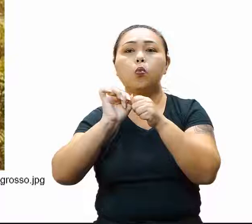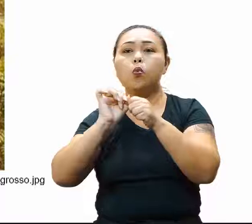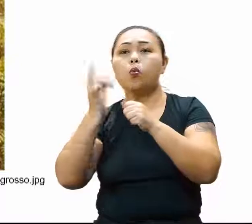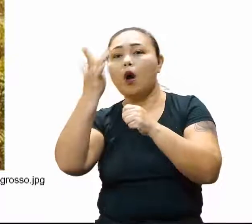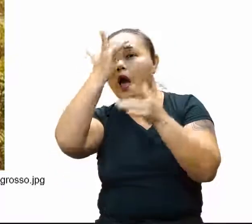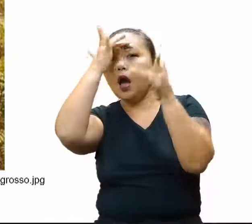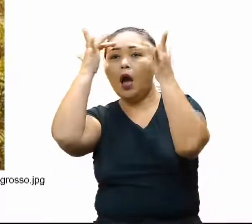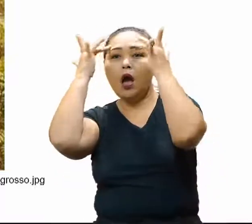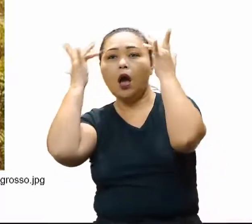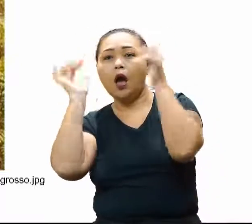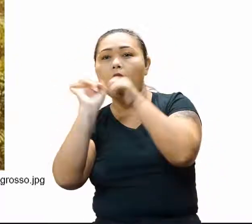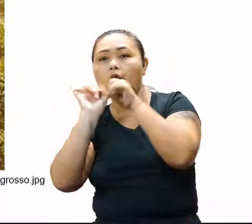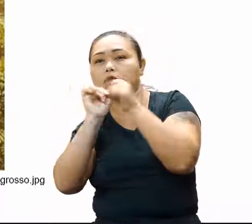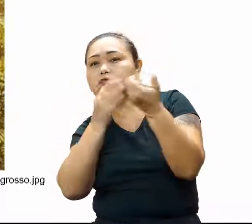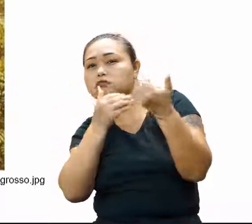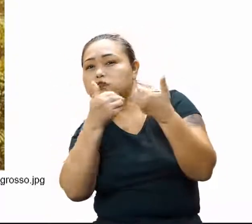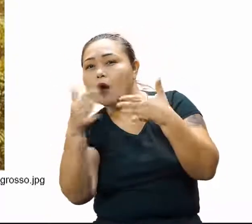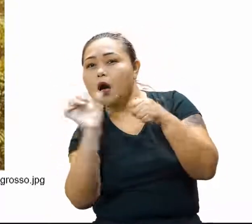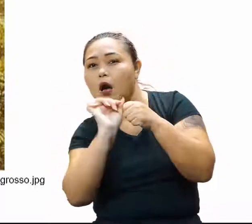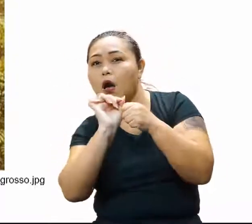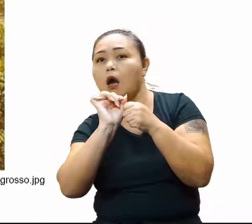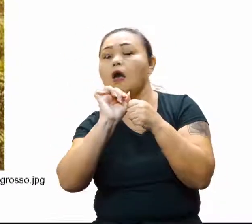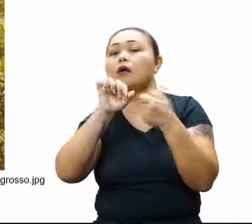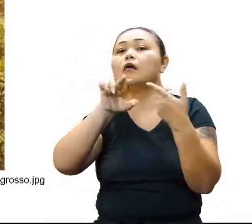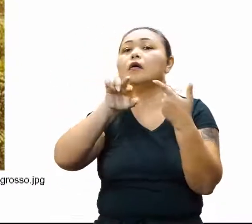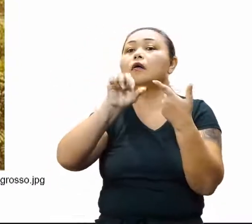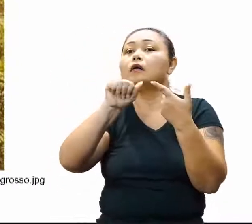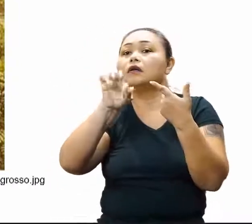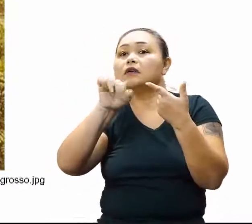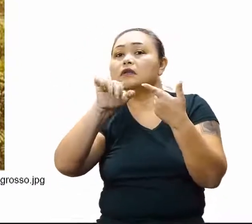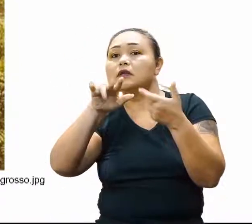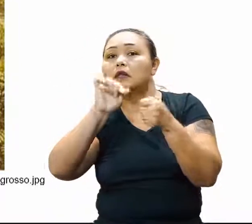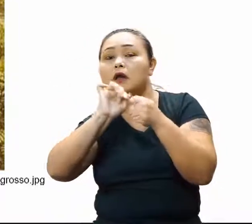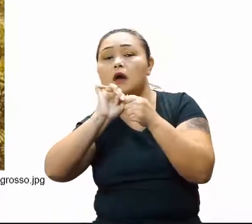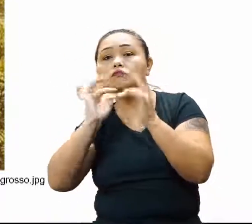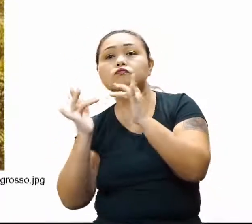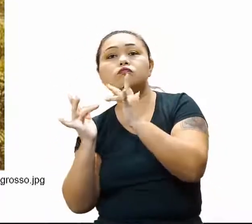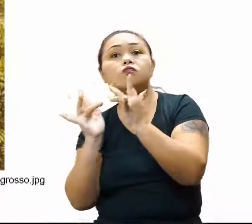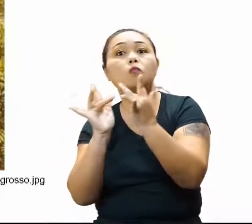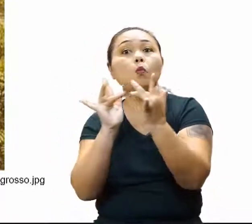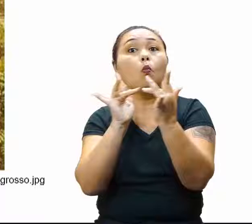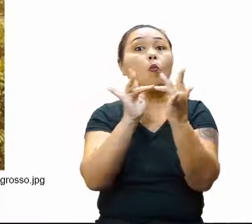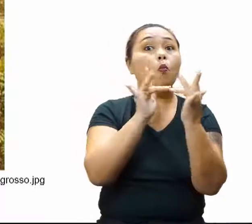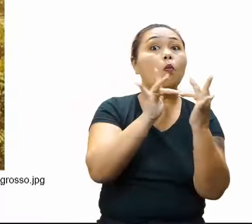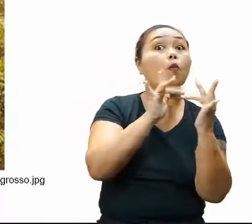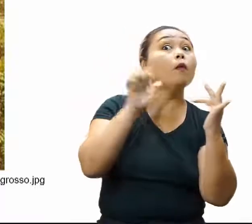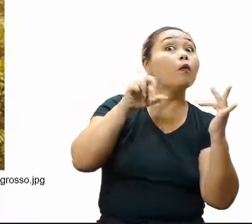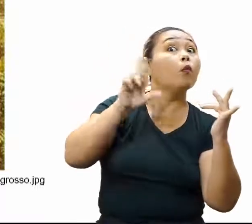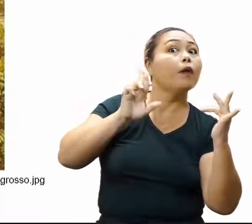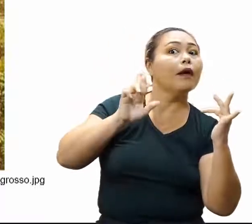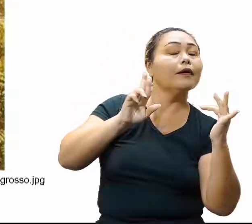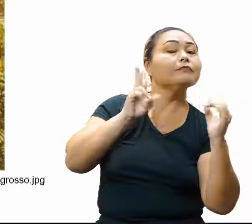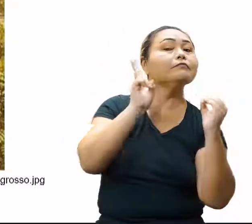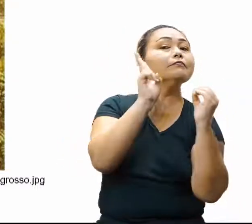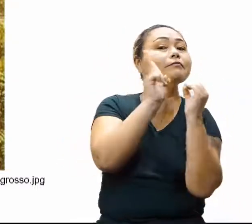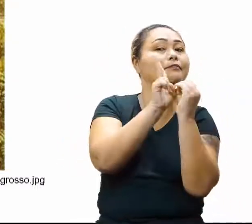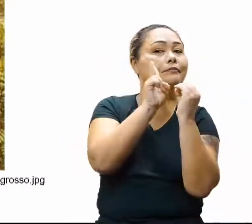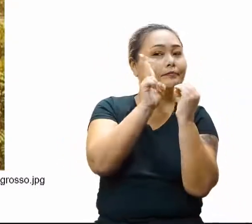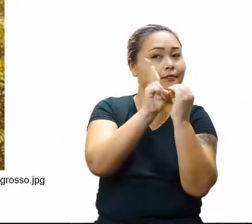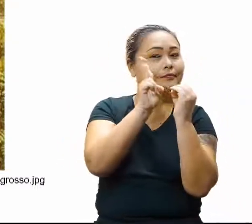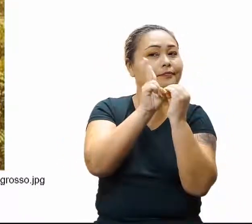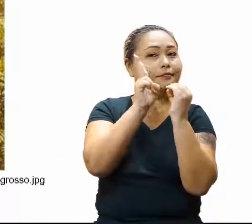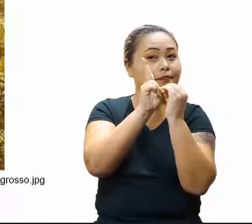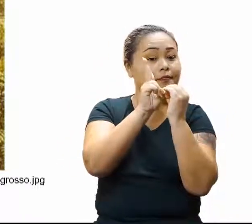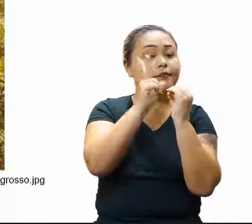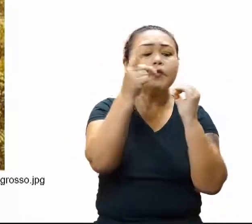expedicionários, entravam em contato com quem? Com o nosso nativo. E claro que para o nativo